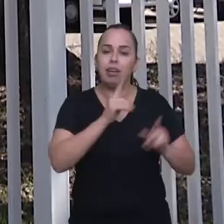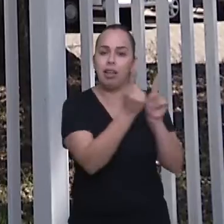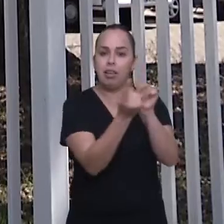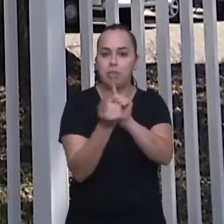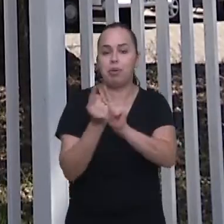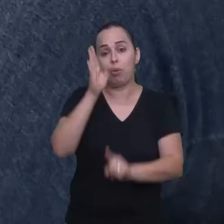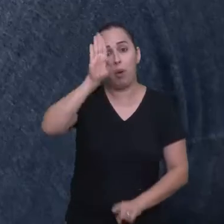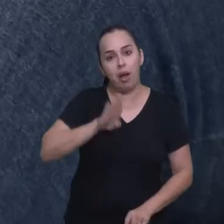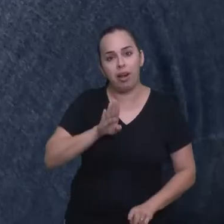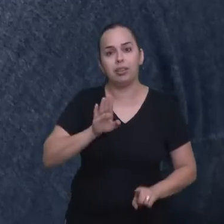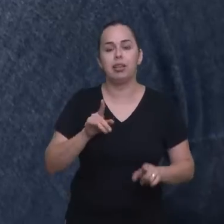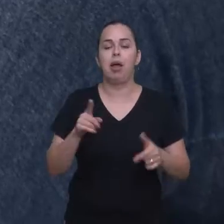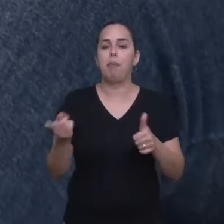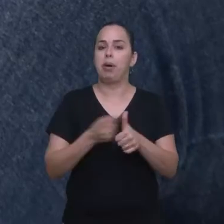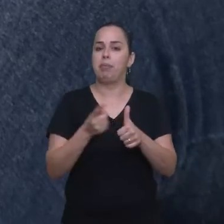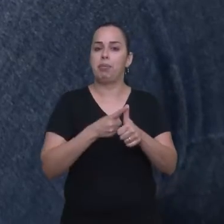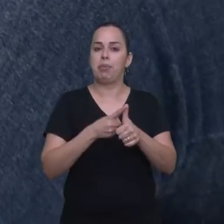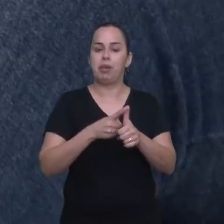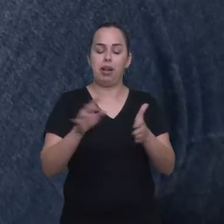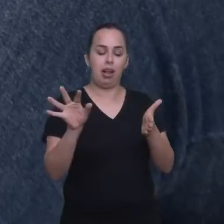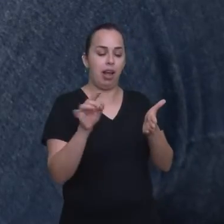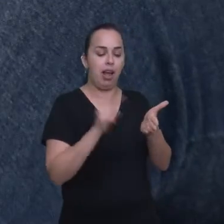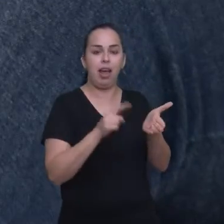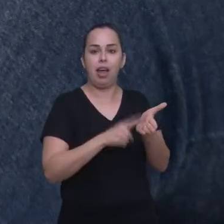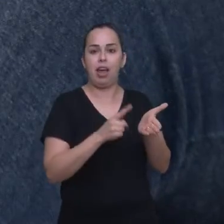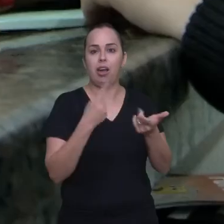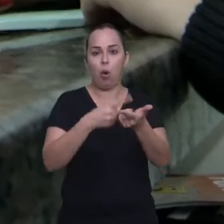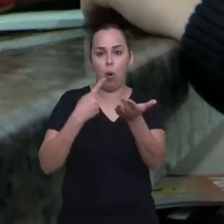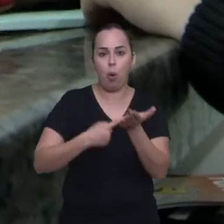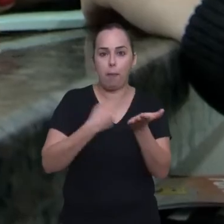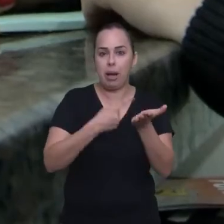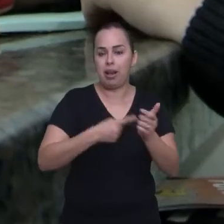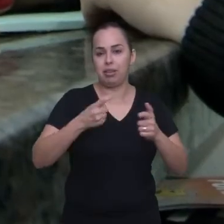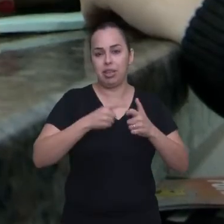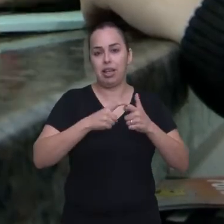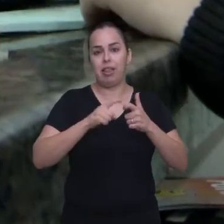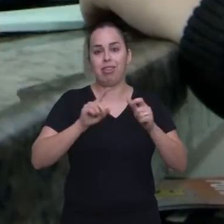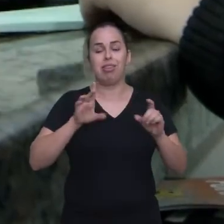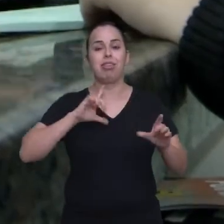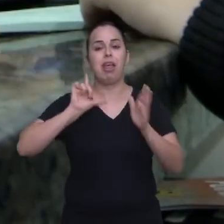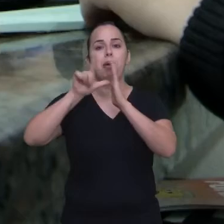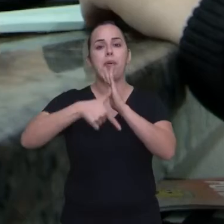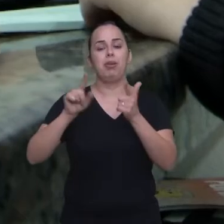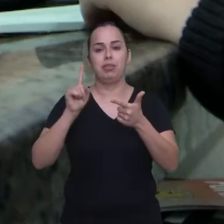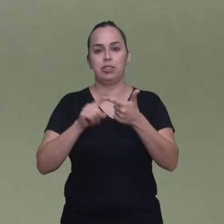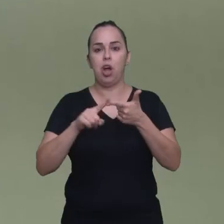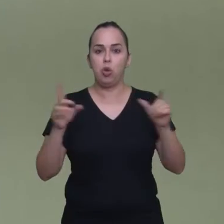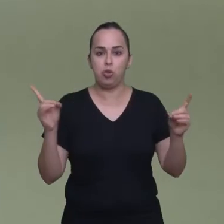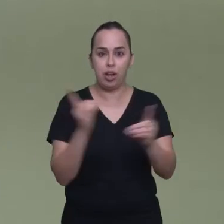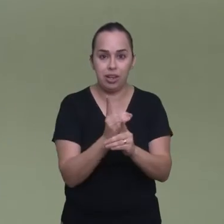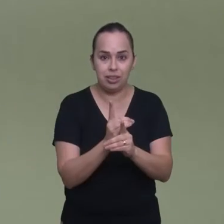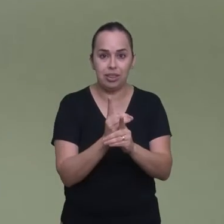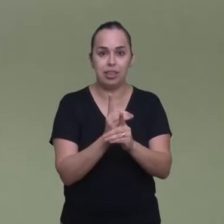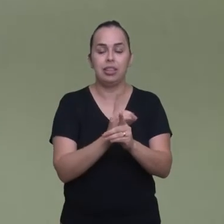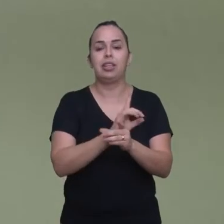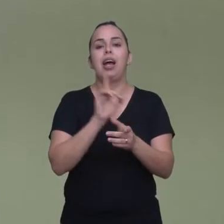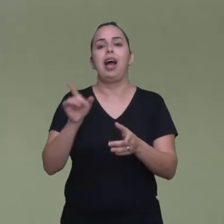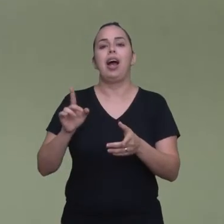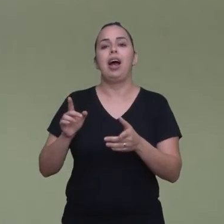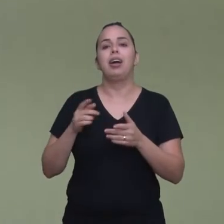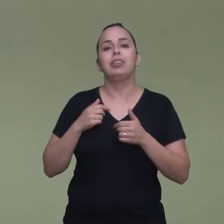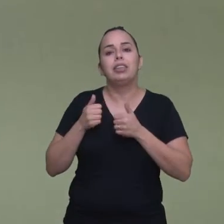básicas de saúde. O primeiro passo é agendar uma consulta e, a partir do diagnóstico, a Secretaria de Saúde